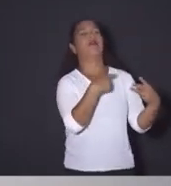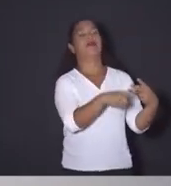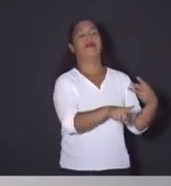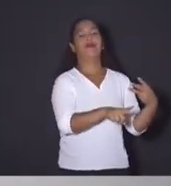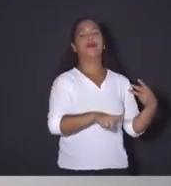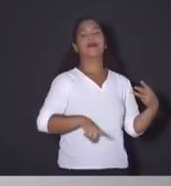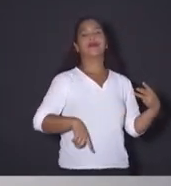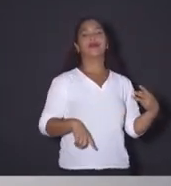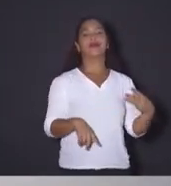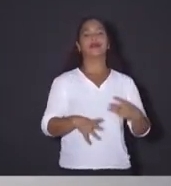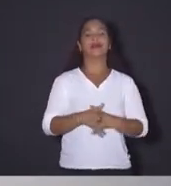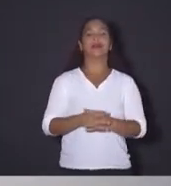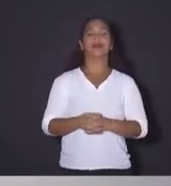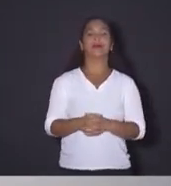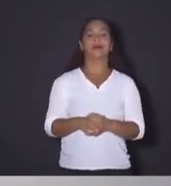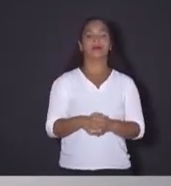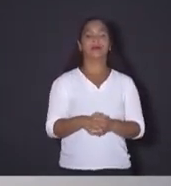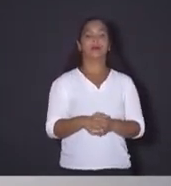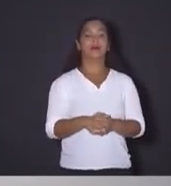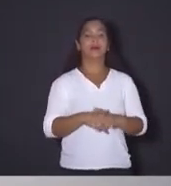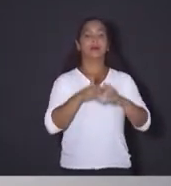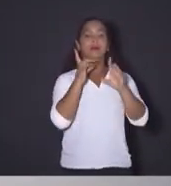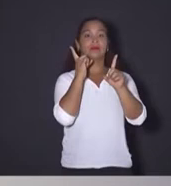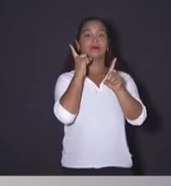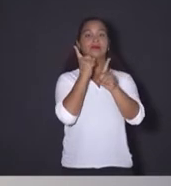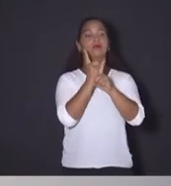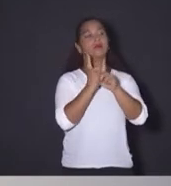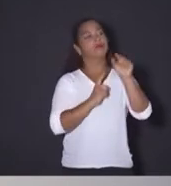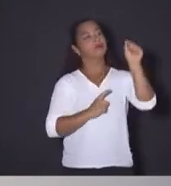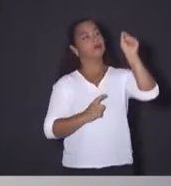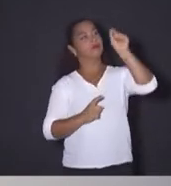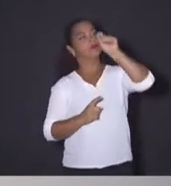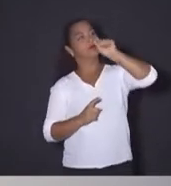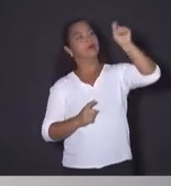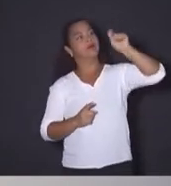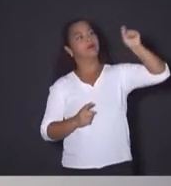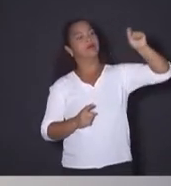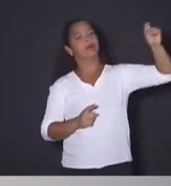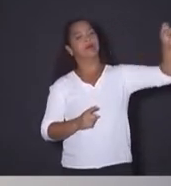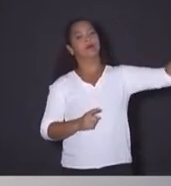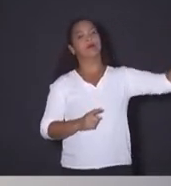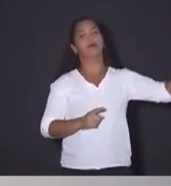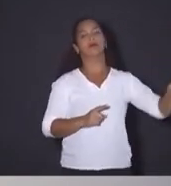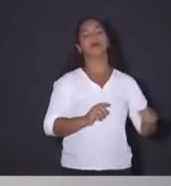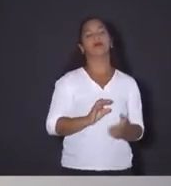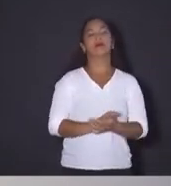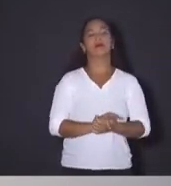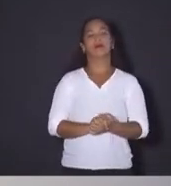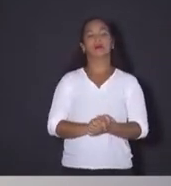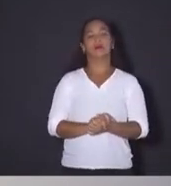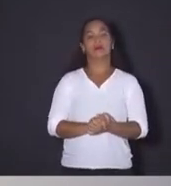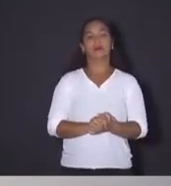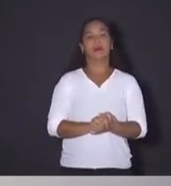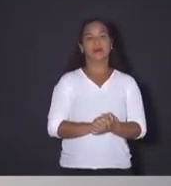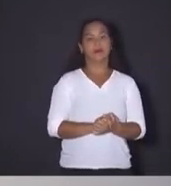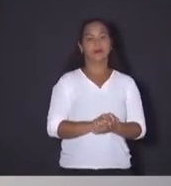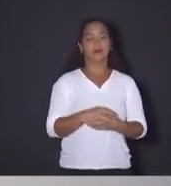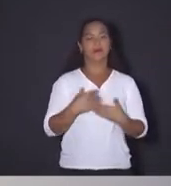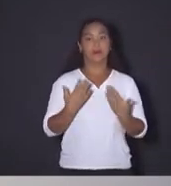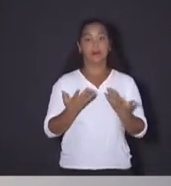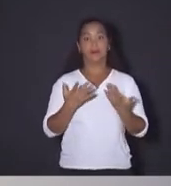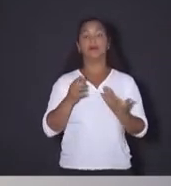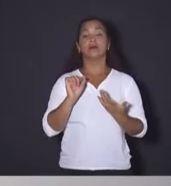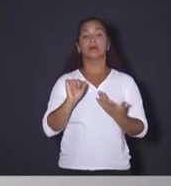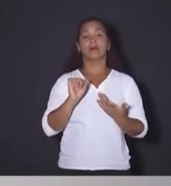do da faculdade de educação e encontrei escrito na porta é essa a mensagem que aqui é apresentar a